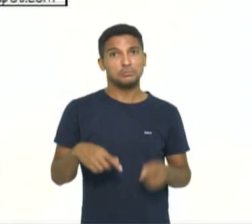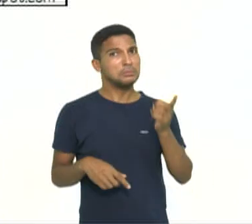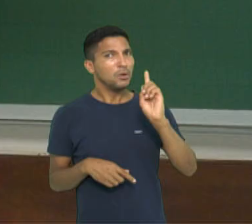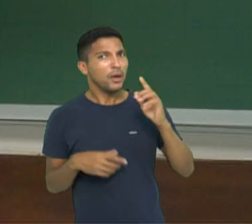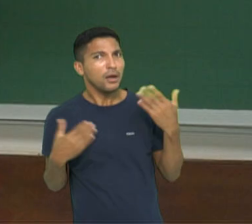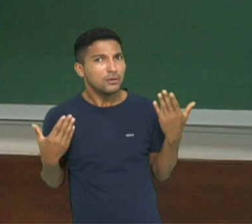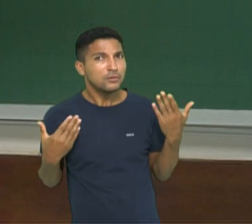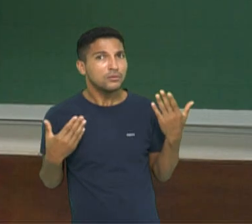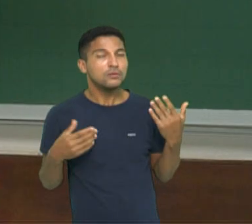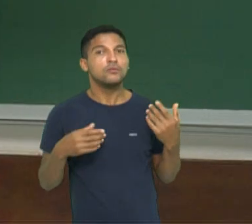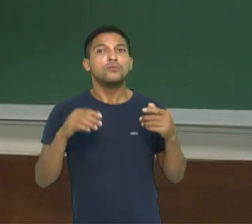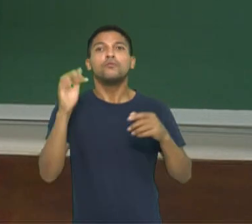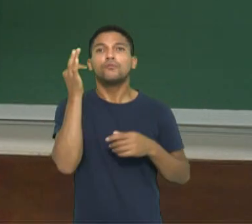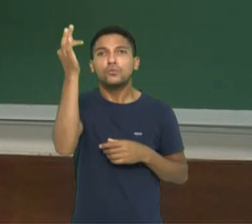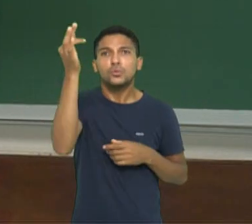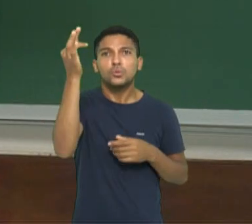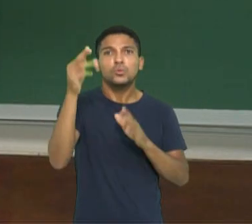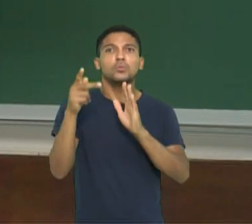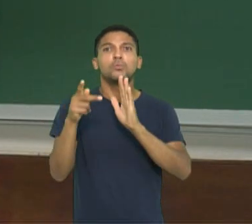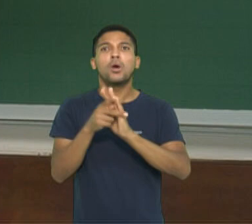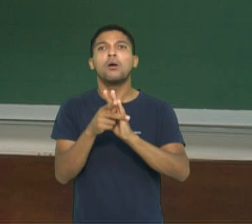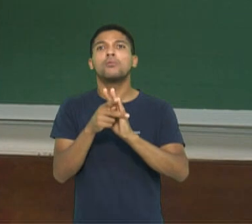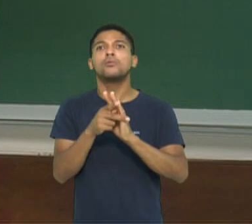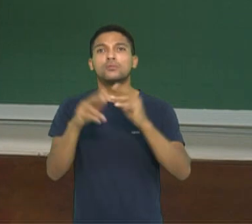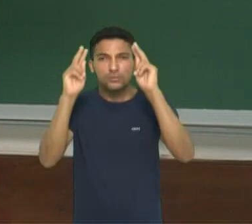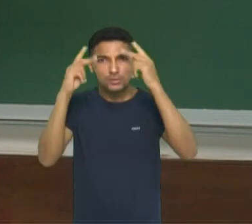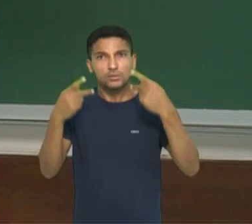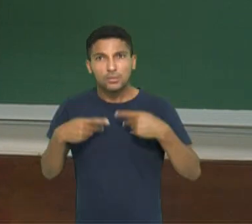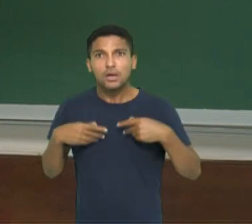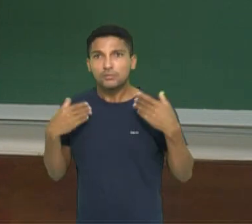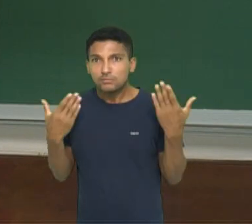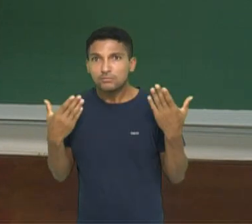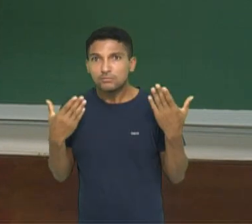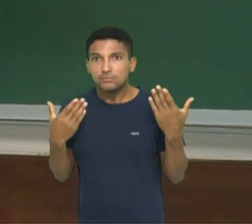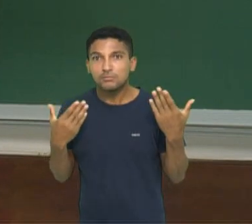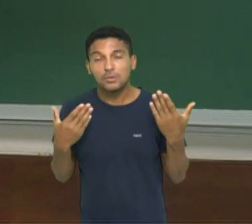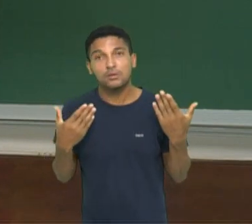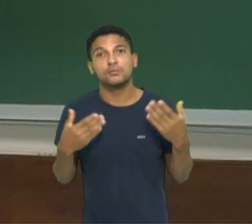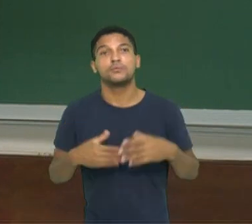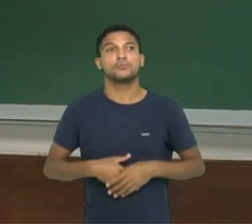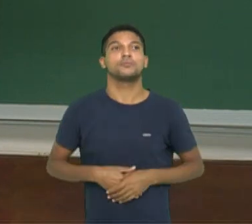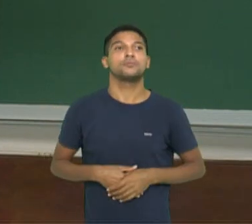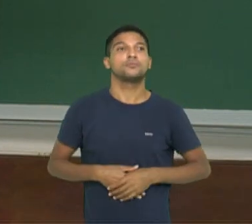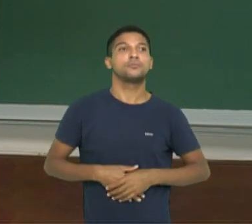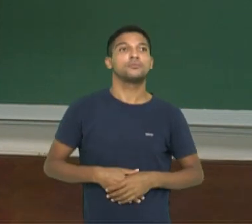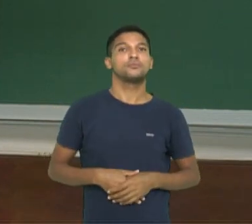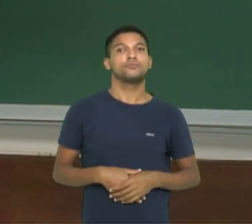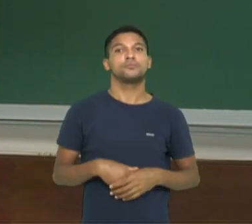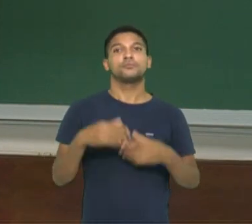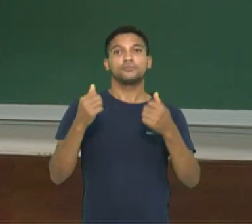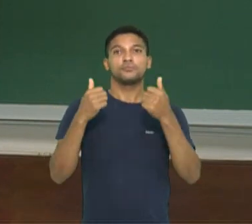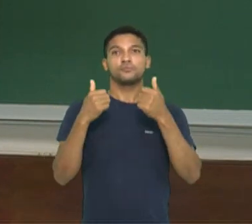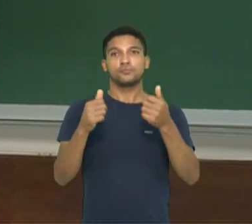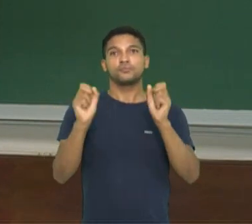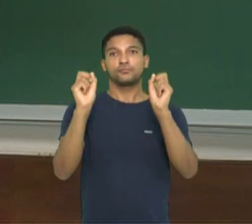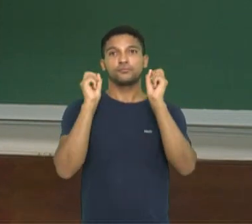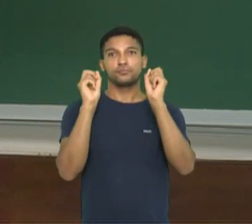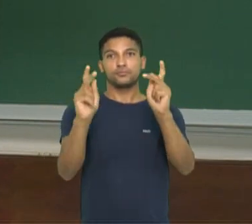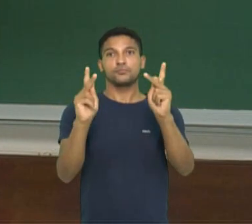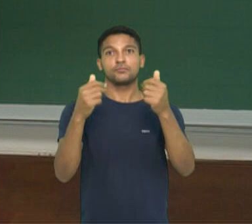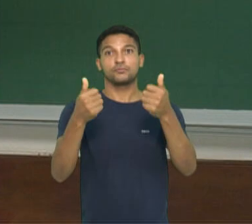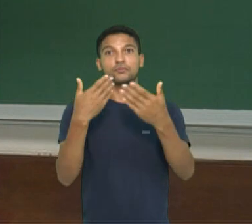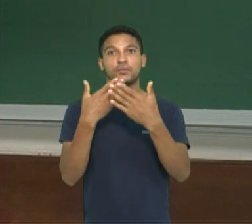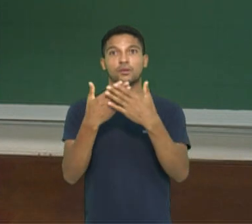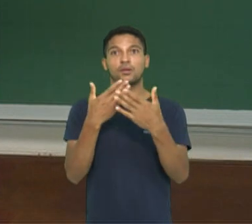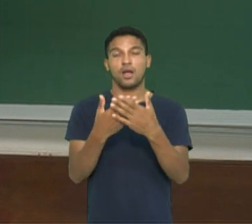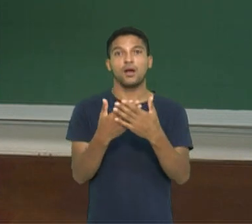as conjunções, né? Nesse caso, alternativas presentes aqui no terceiro quadrinho, ok? Então, acho que a nossa